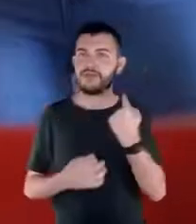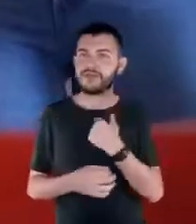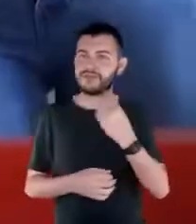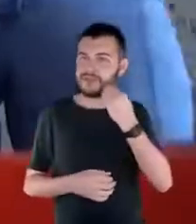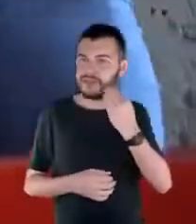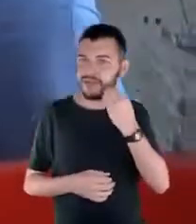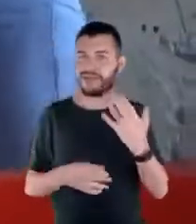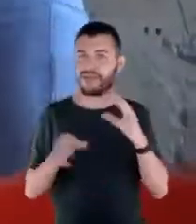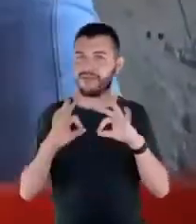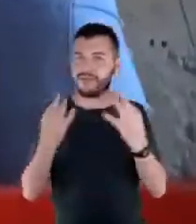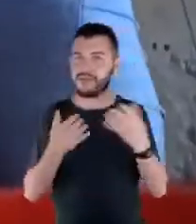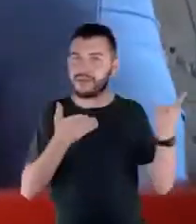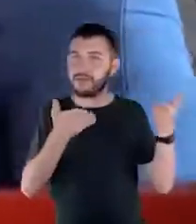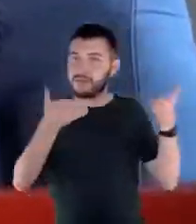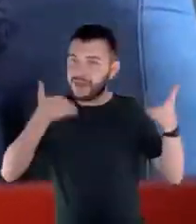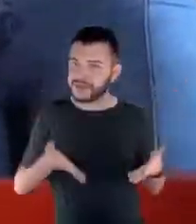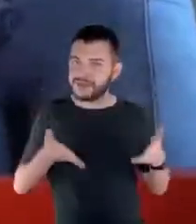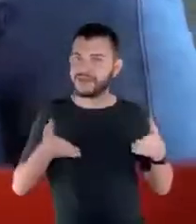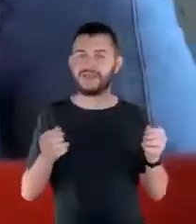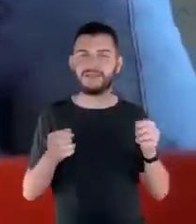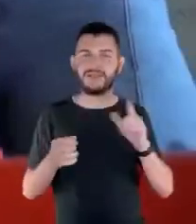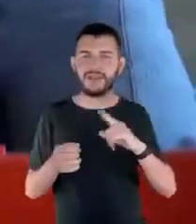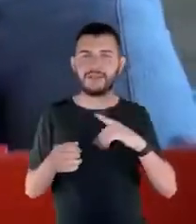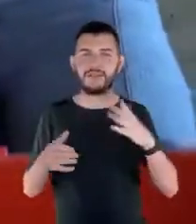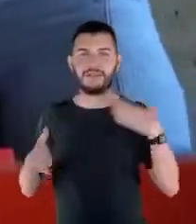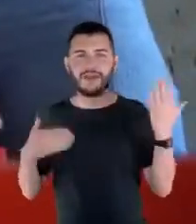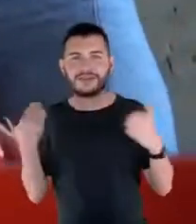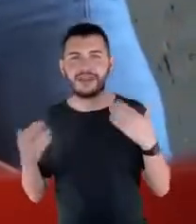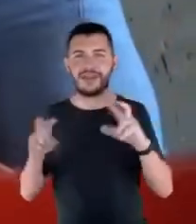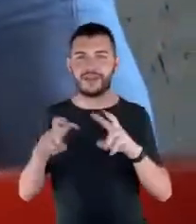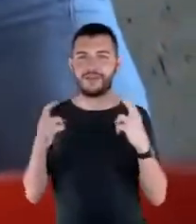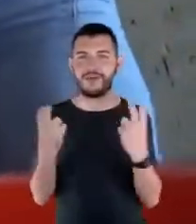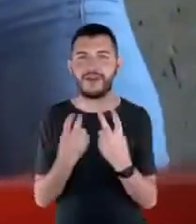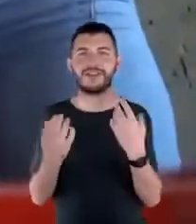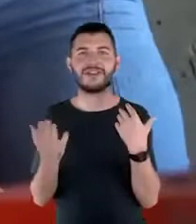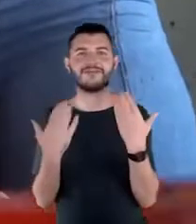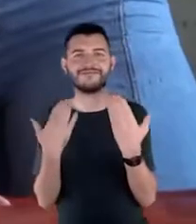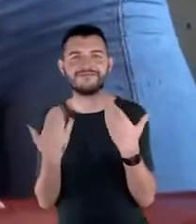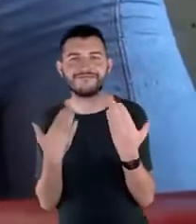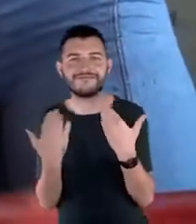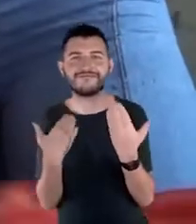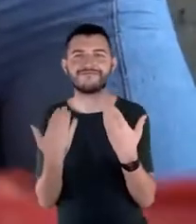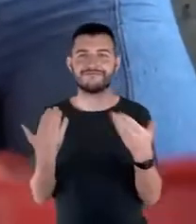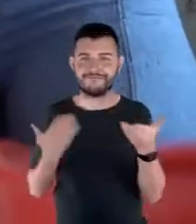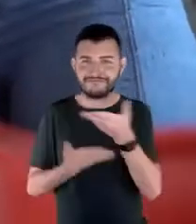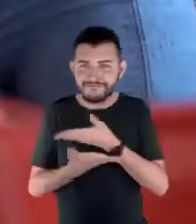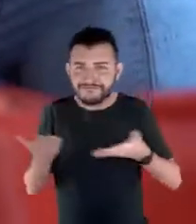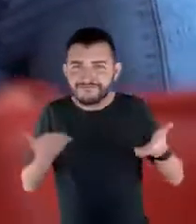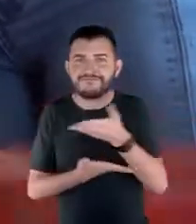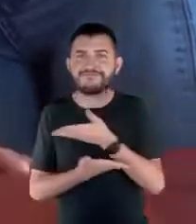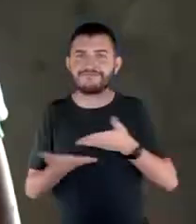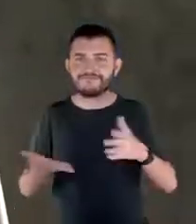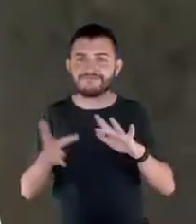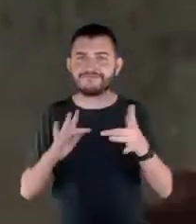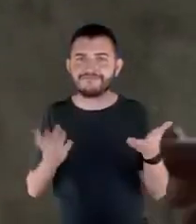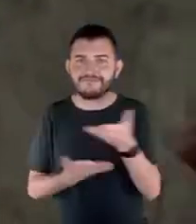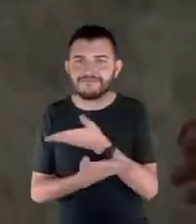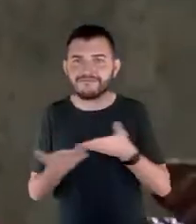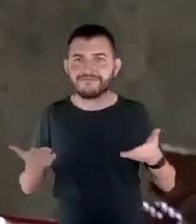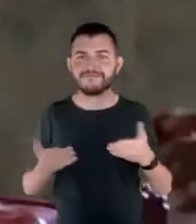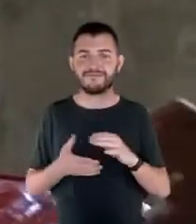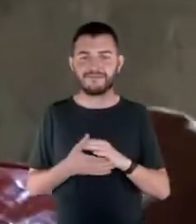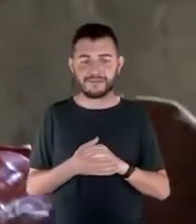sempre tenta arrastar a família junto com a gente para um passeio, para uma roda de conversa, para que eles